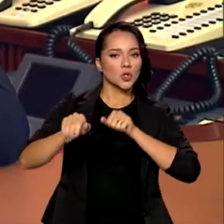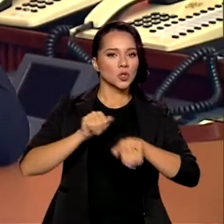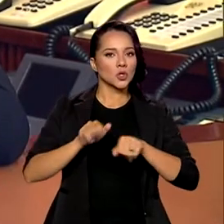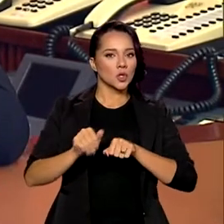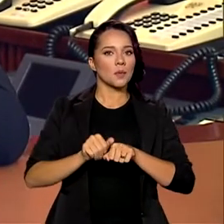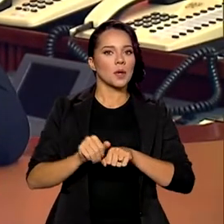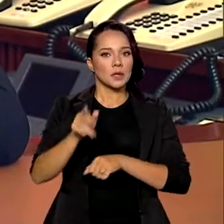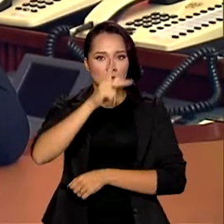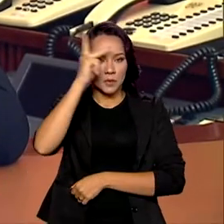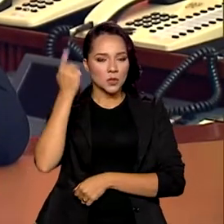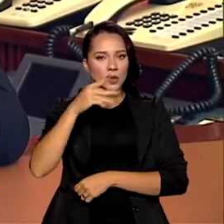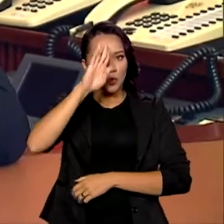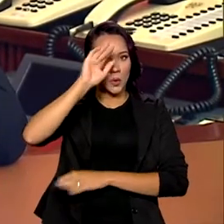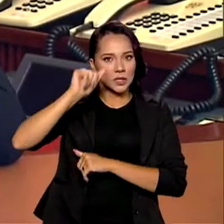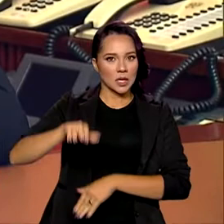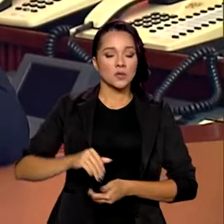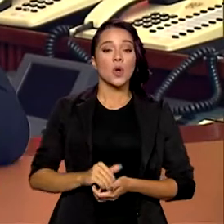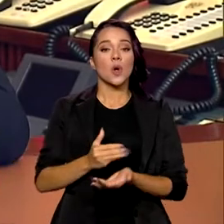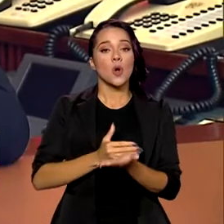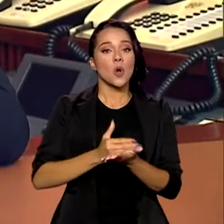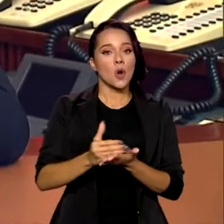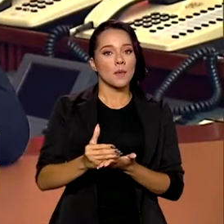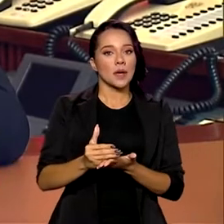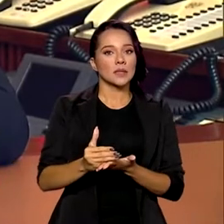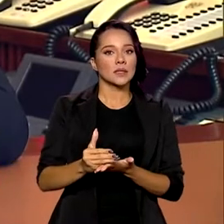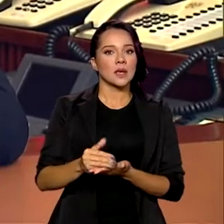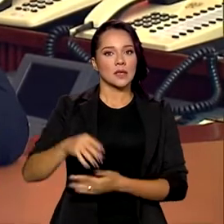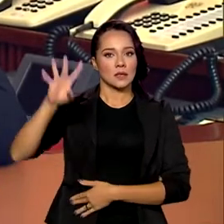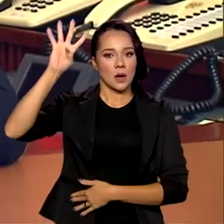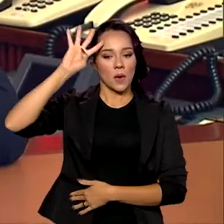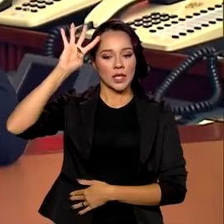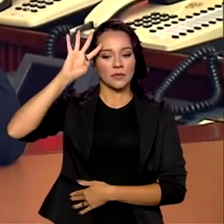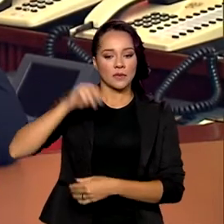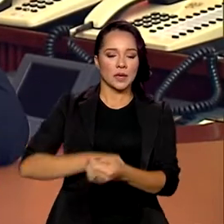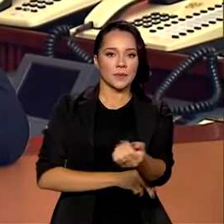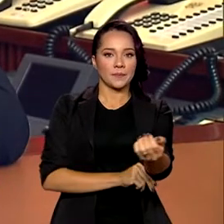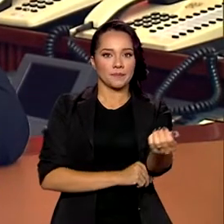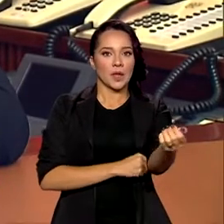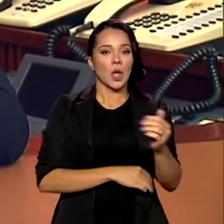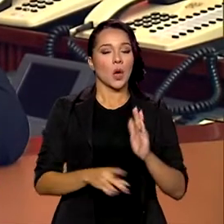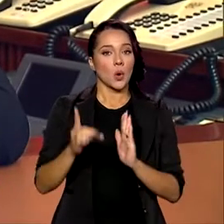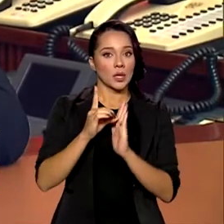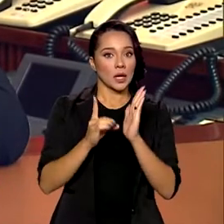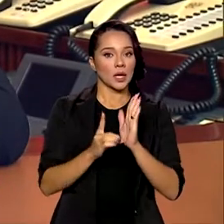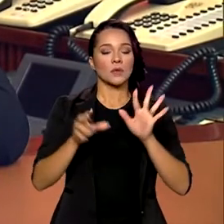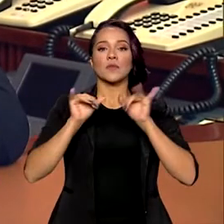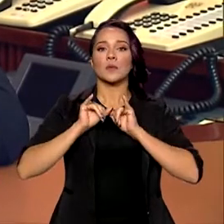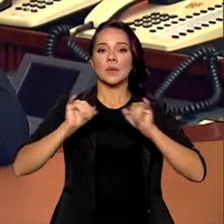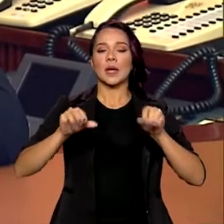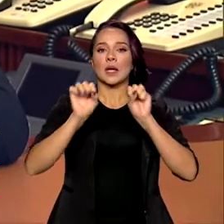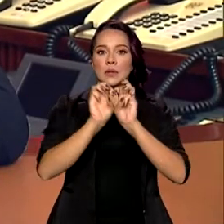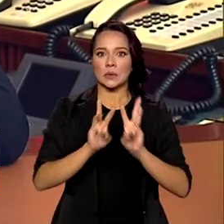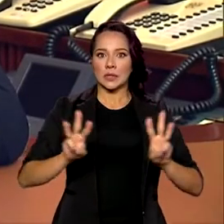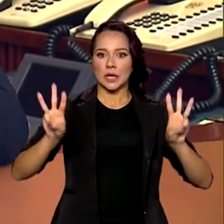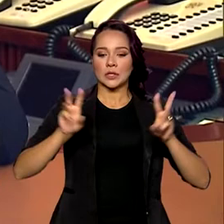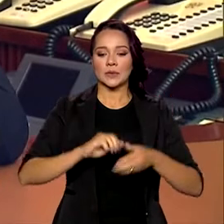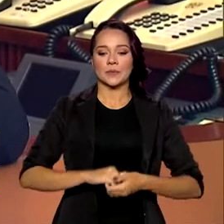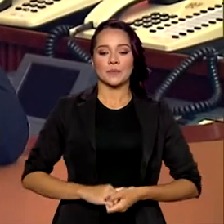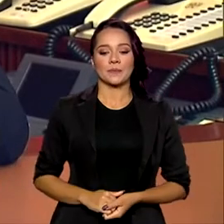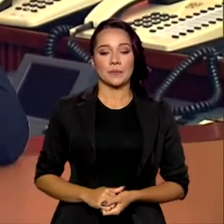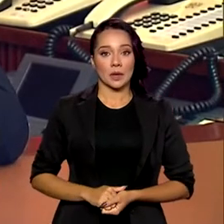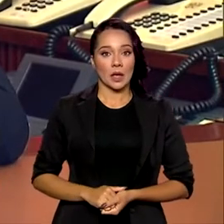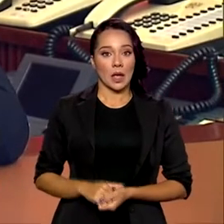dos reservistas entra em vigor a partir desta quarta-feira. O decreto foi publicado no site do Kremlin.